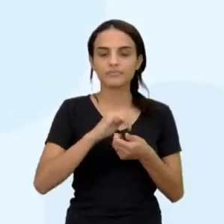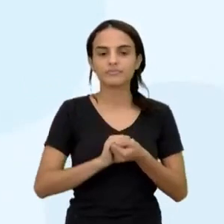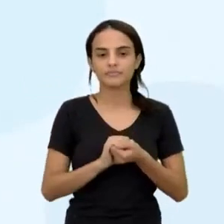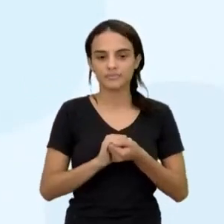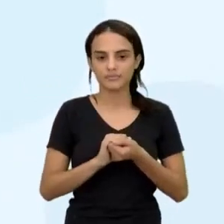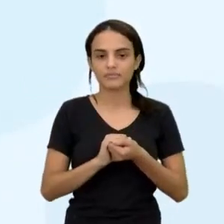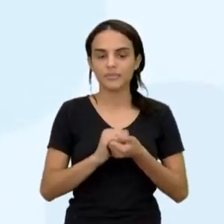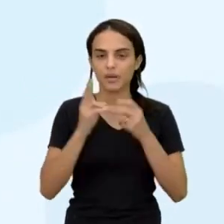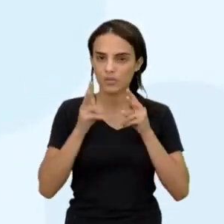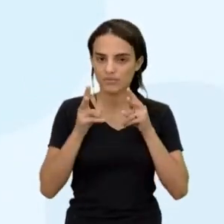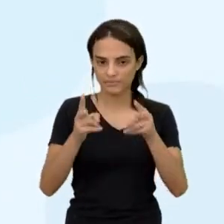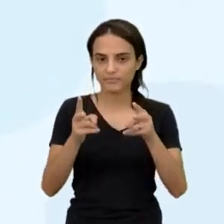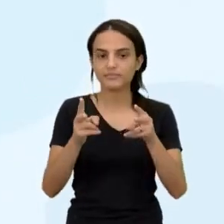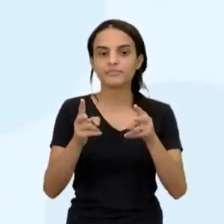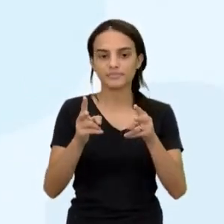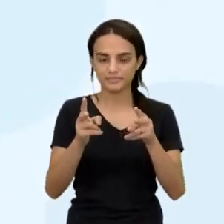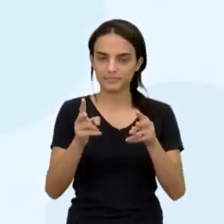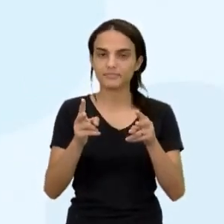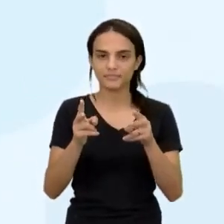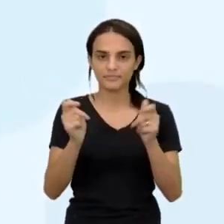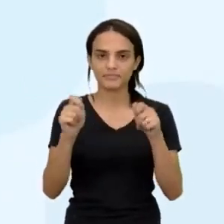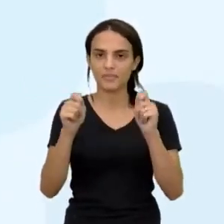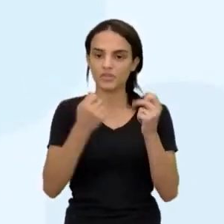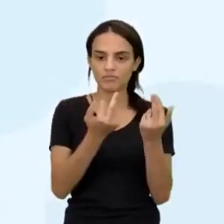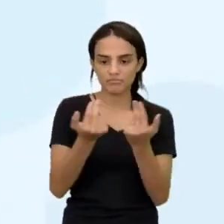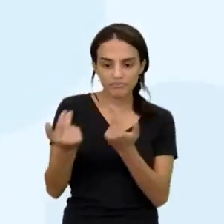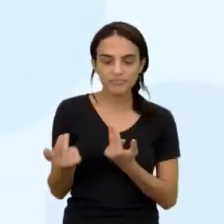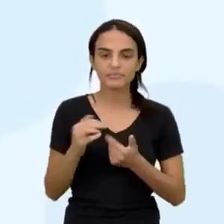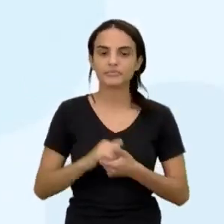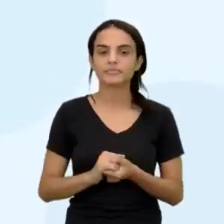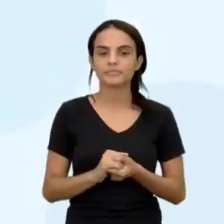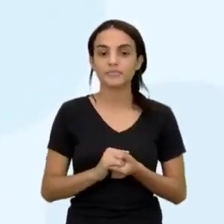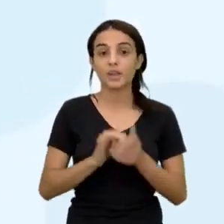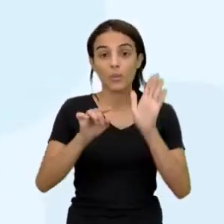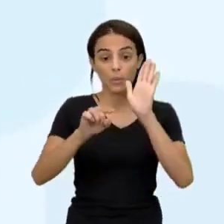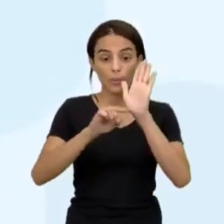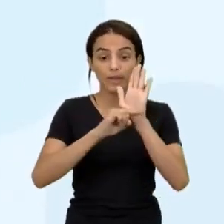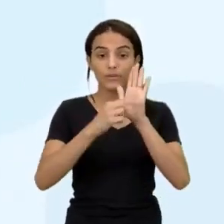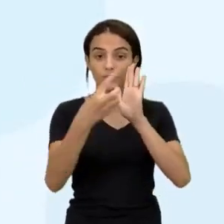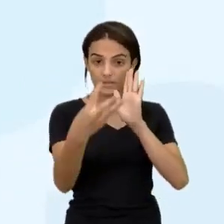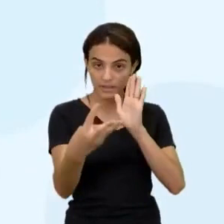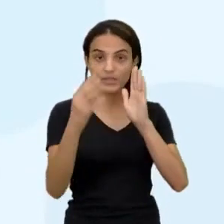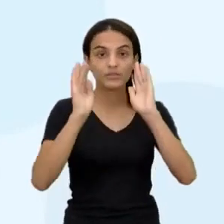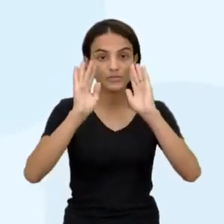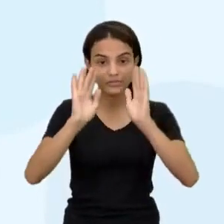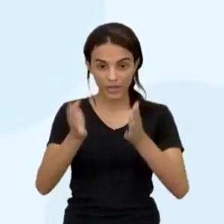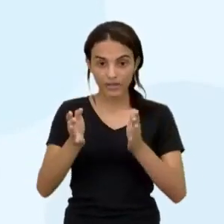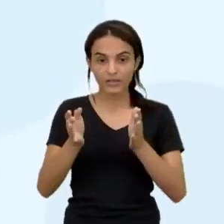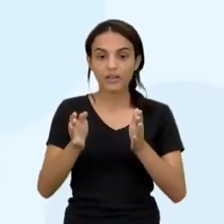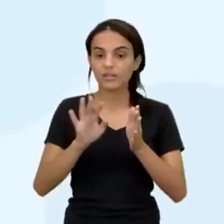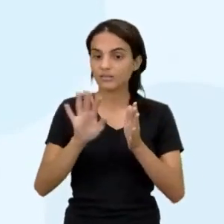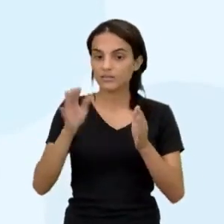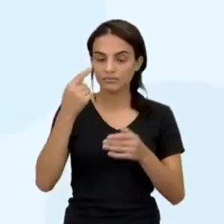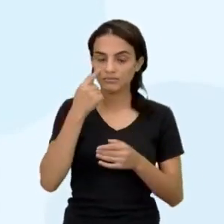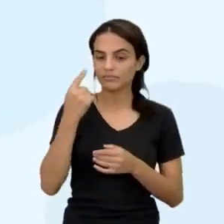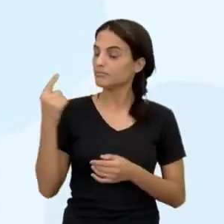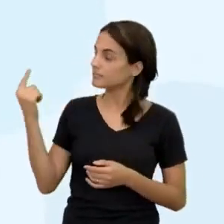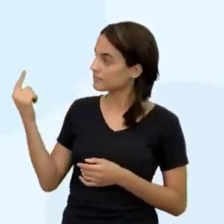aí, né, as condições de igualdade. E o menos 3 já está do lado direito, eu vou só abaixar. Então, veja, quem